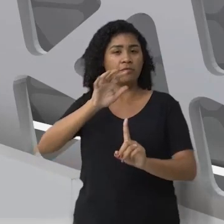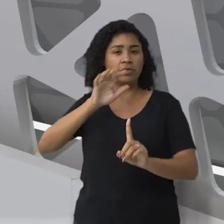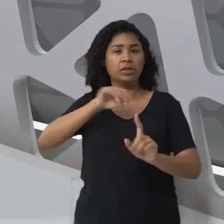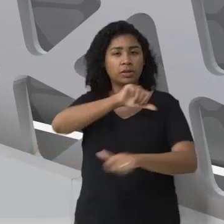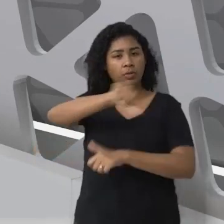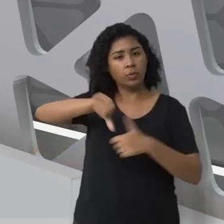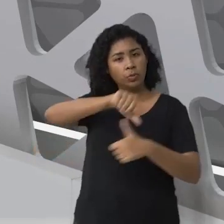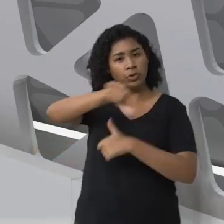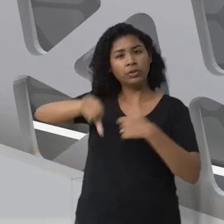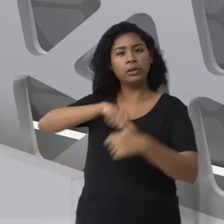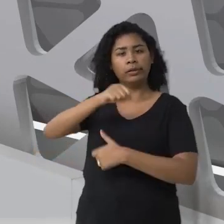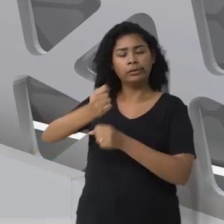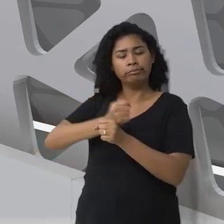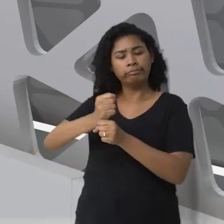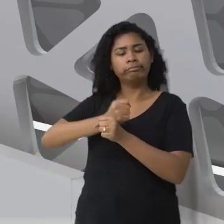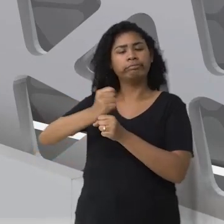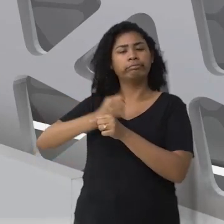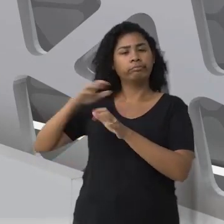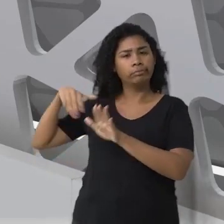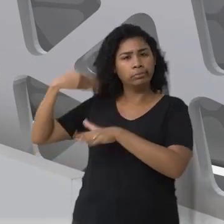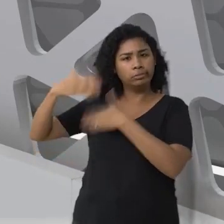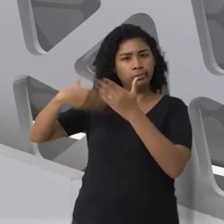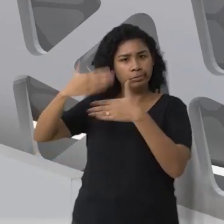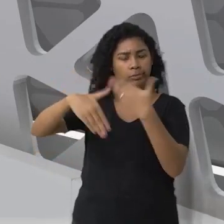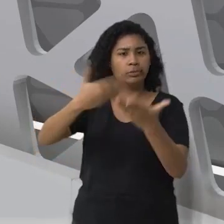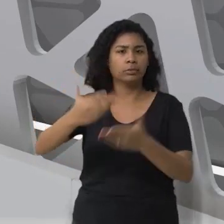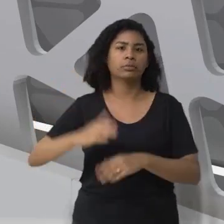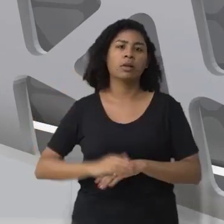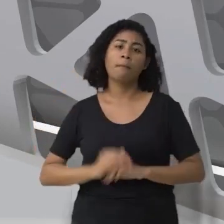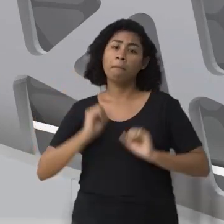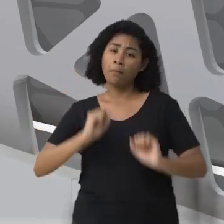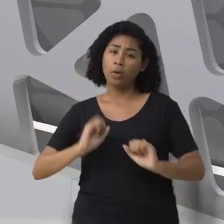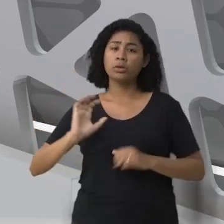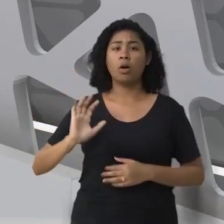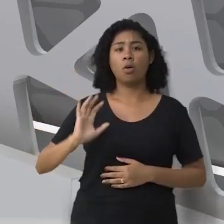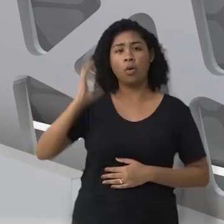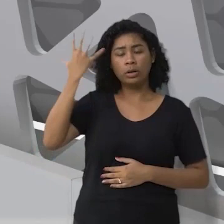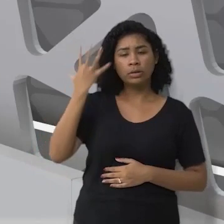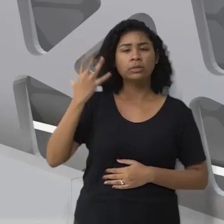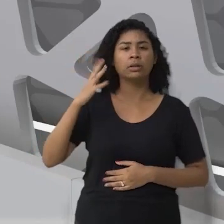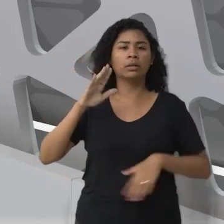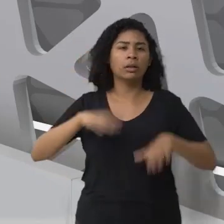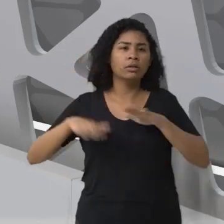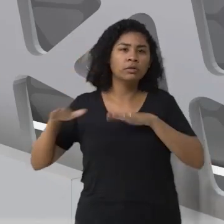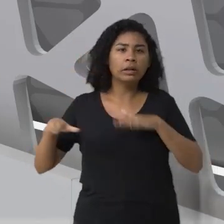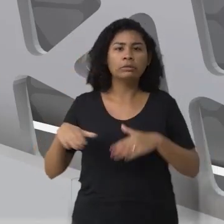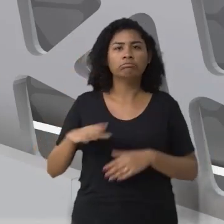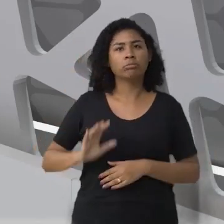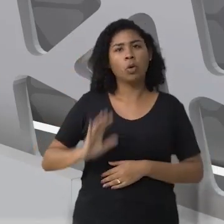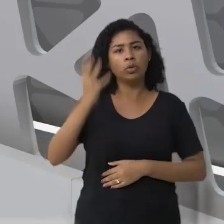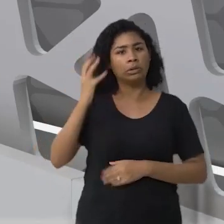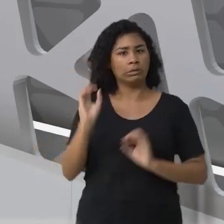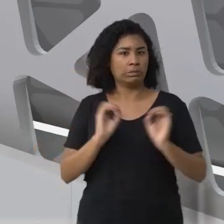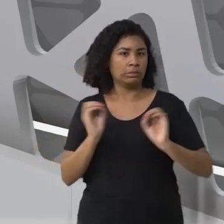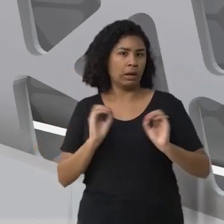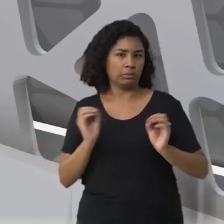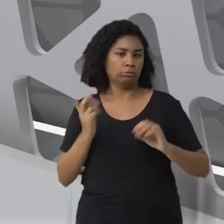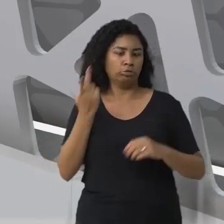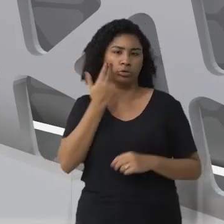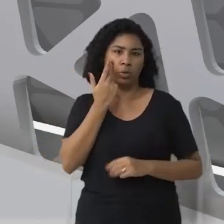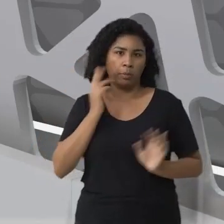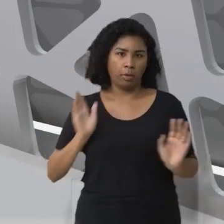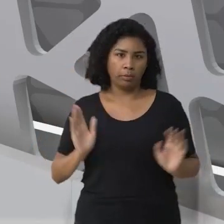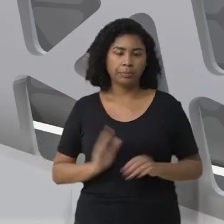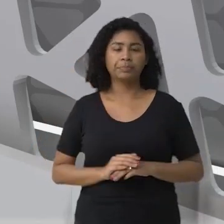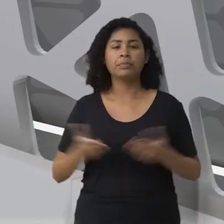alterações no decorrer dos anos aí. Pode ter que algum ano não ocorra nenhum fenômeno, fique tudo normal, tá? Nós vamos ver